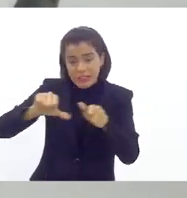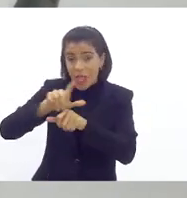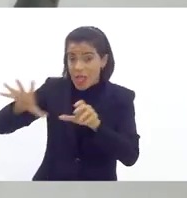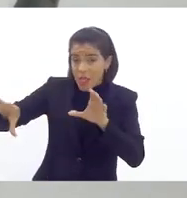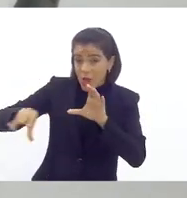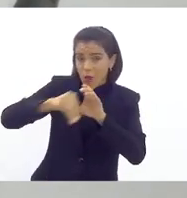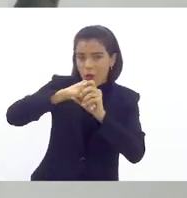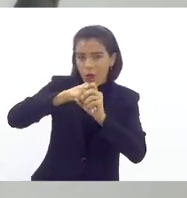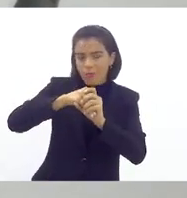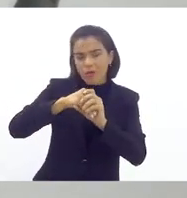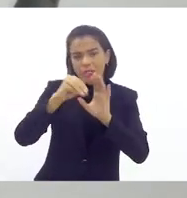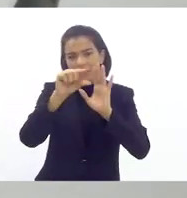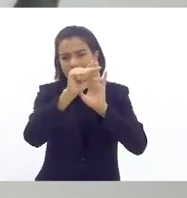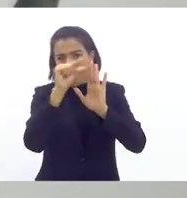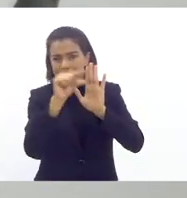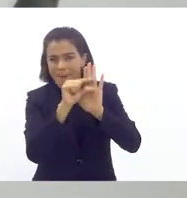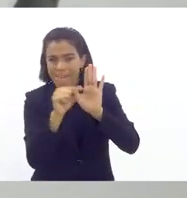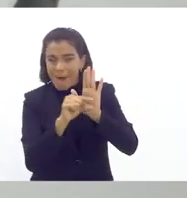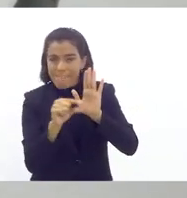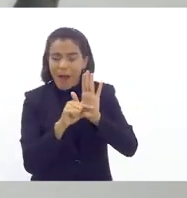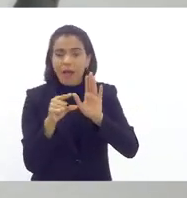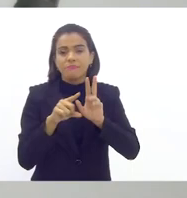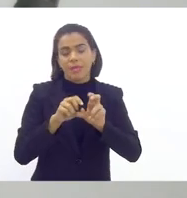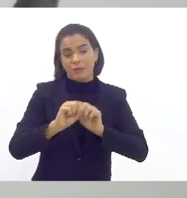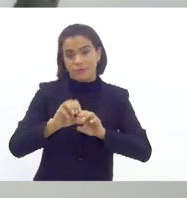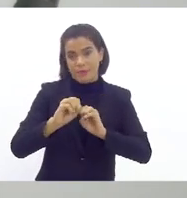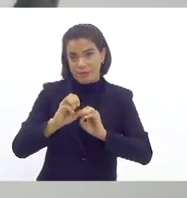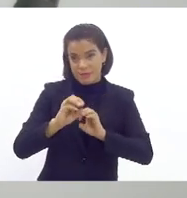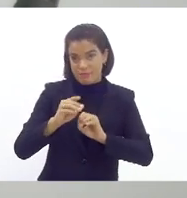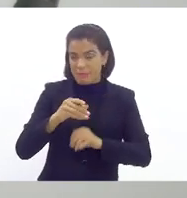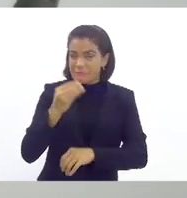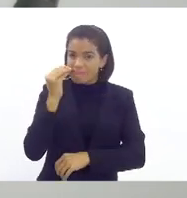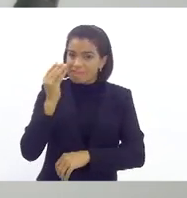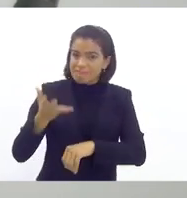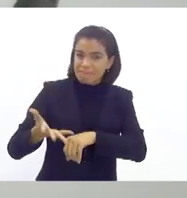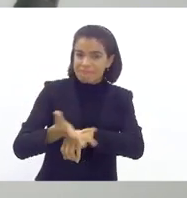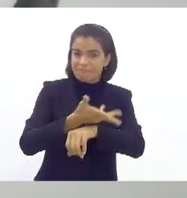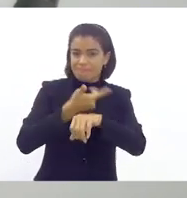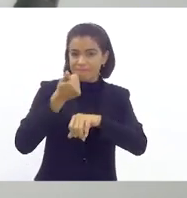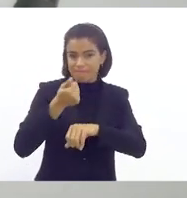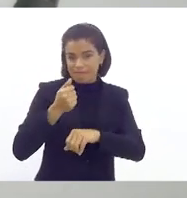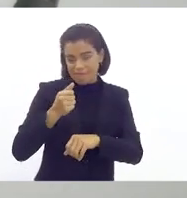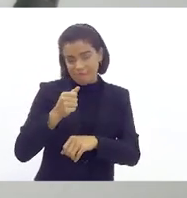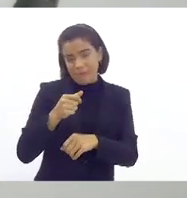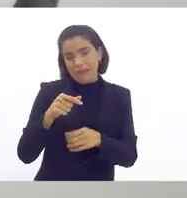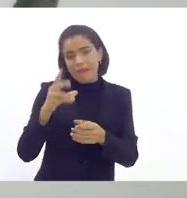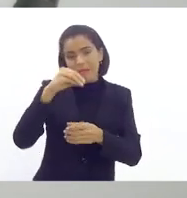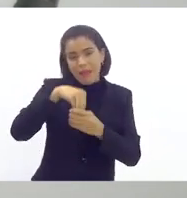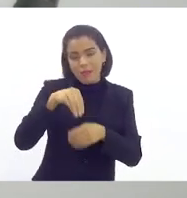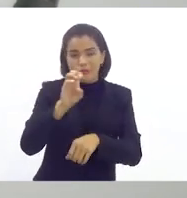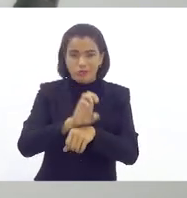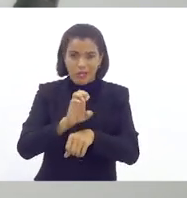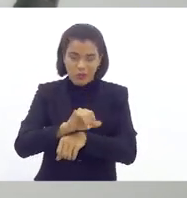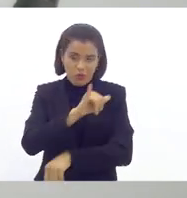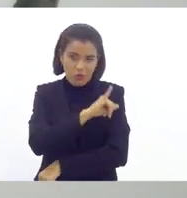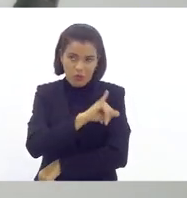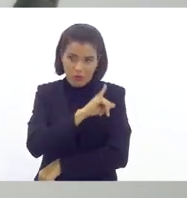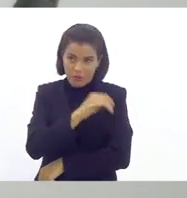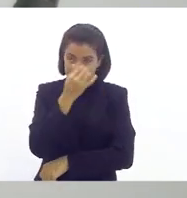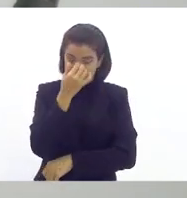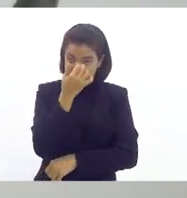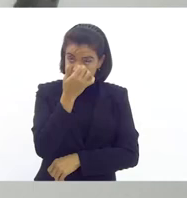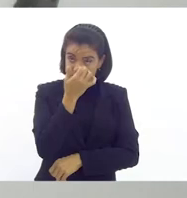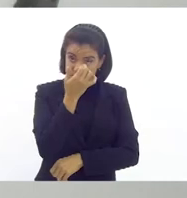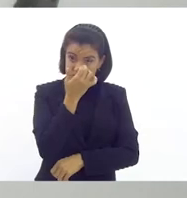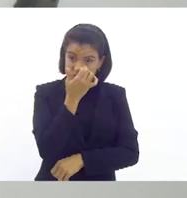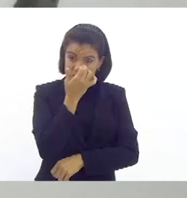incorporando outros elementos de educação para a gente poder melhorar esse plano aqui no Estado do Rio de Janeiro. Então, essa seria uma sugestão. Ótima,